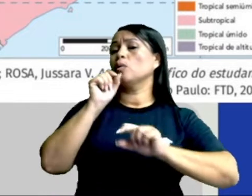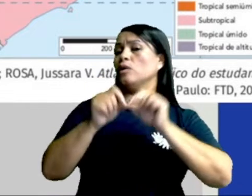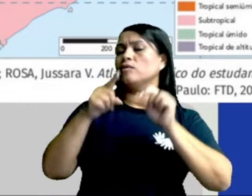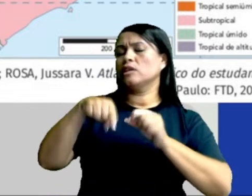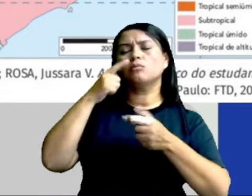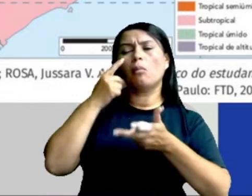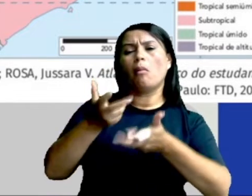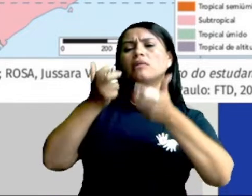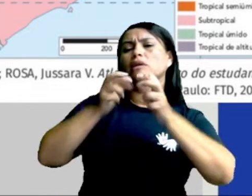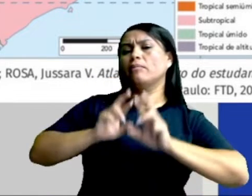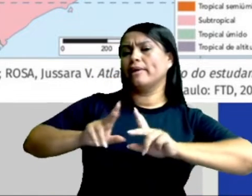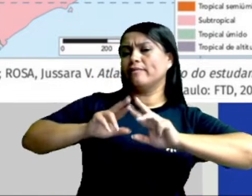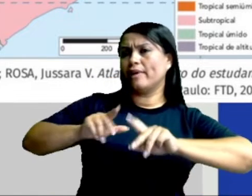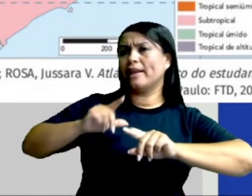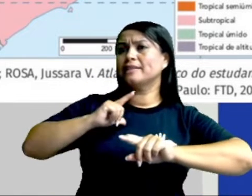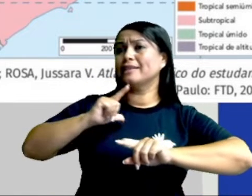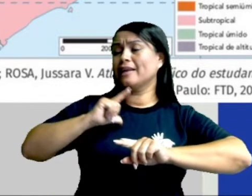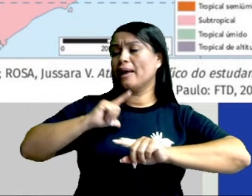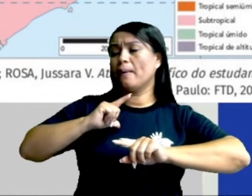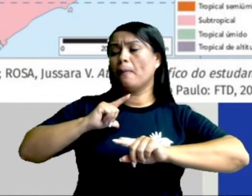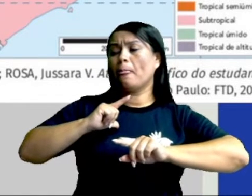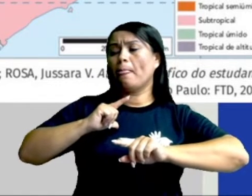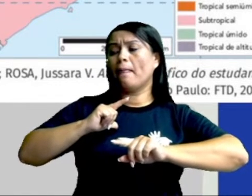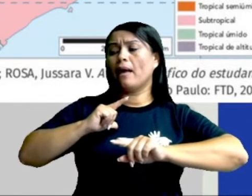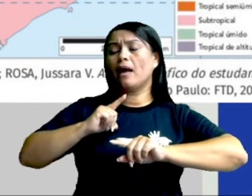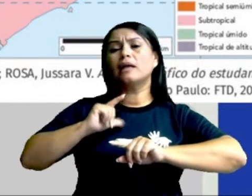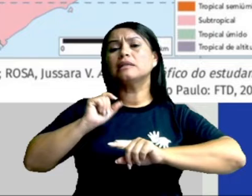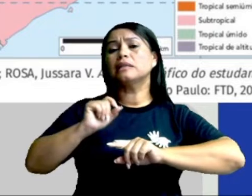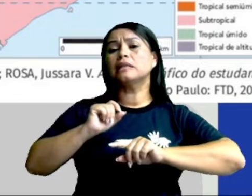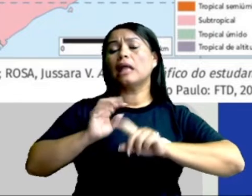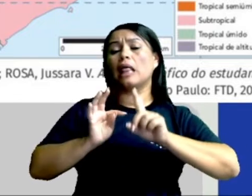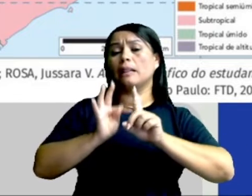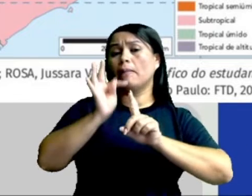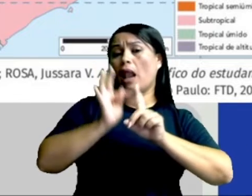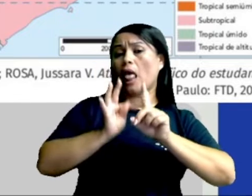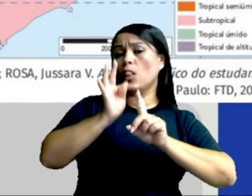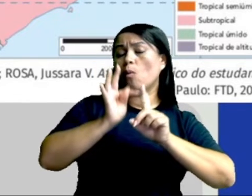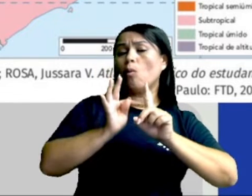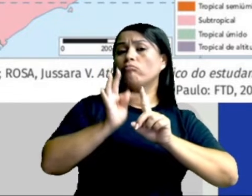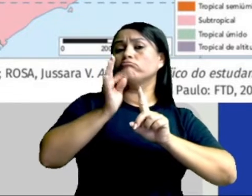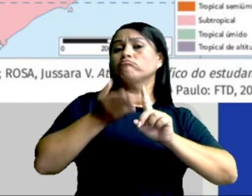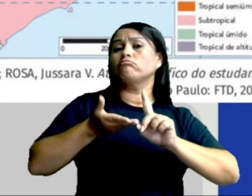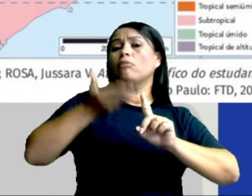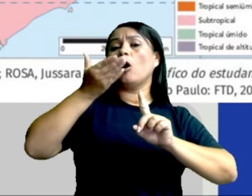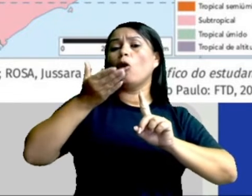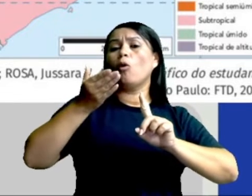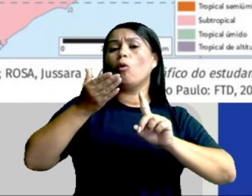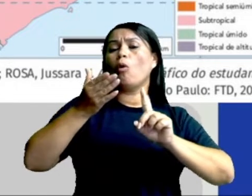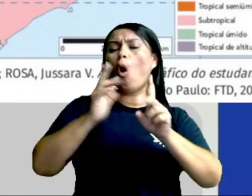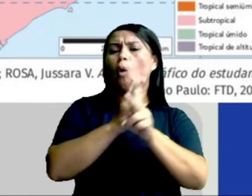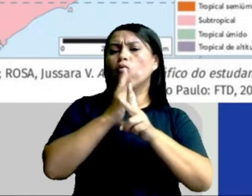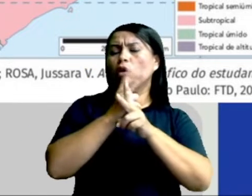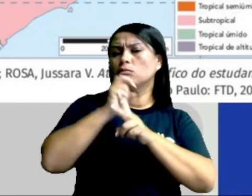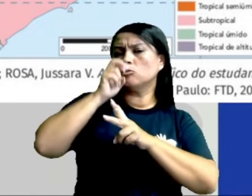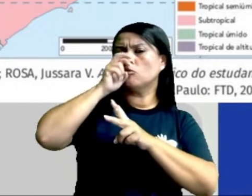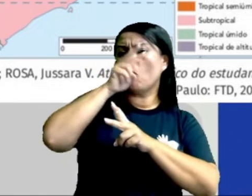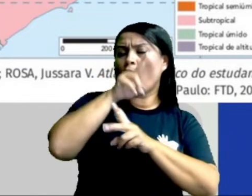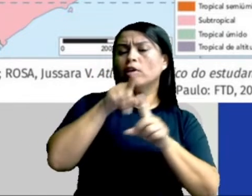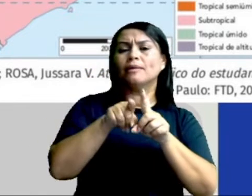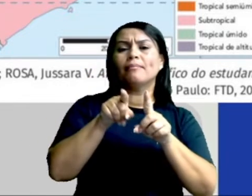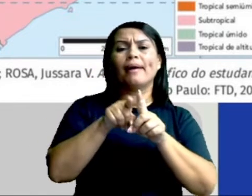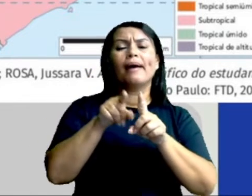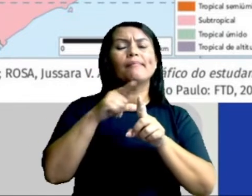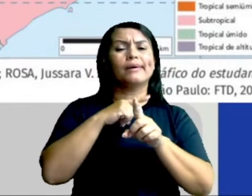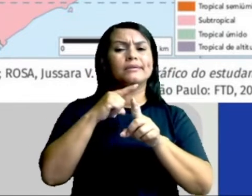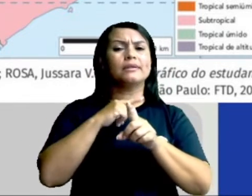ter uma diferenciação de um tipo para o outro por conta da questão da temperatura ser um pouquinho maior ou a umidade ser um pouquinho maior, mas basicamente os climas